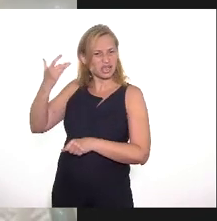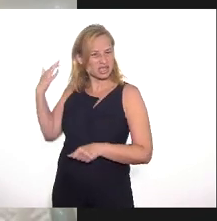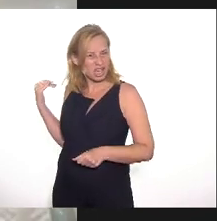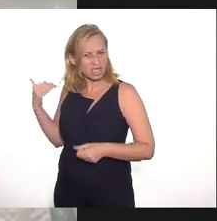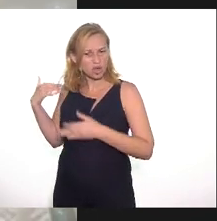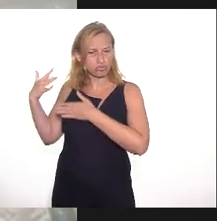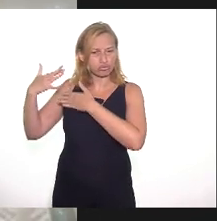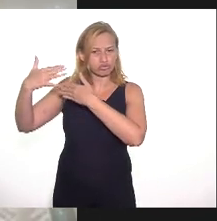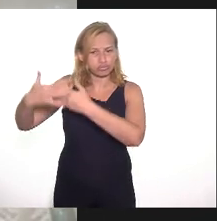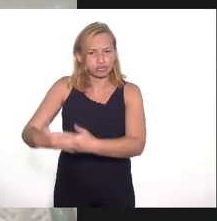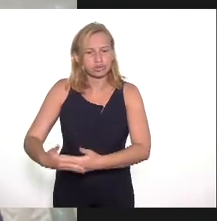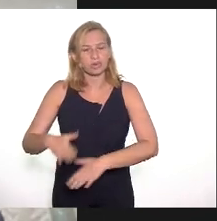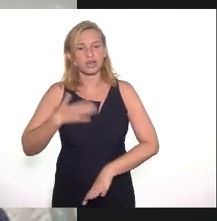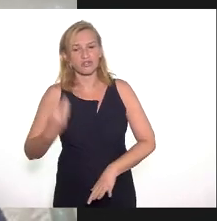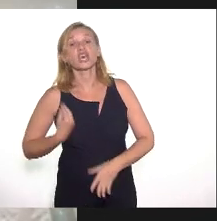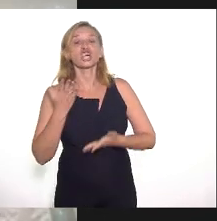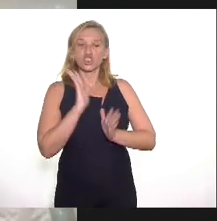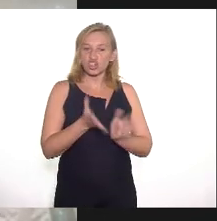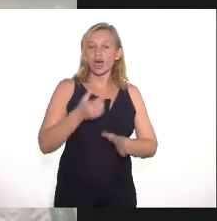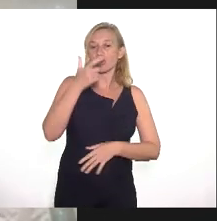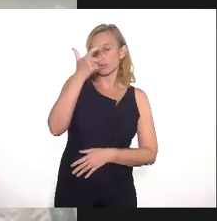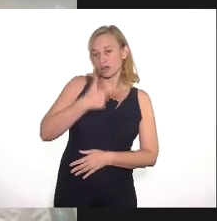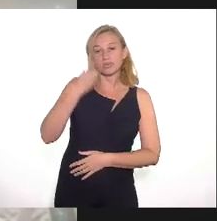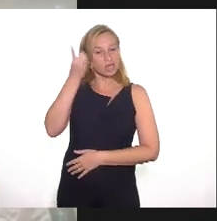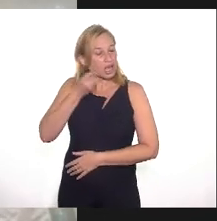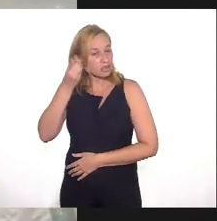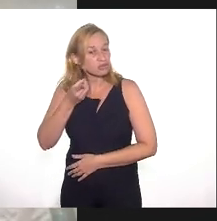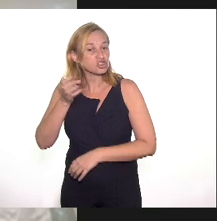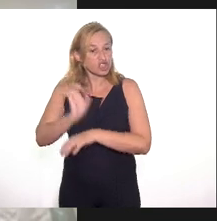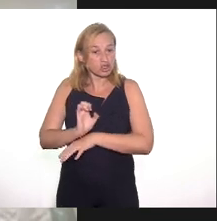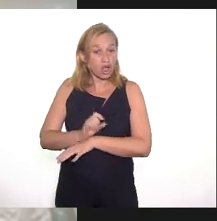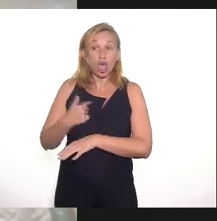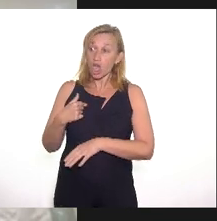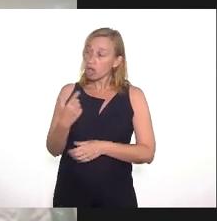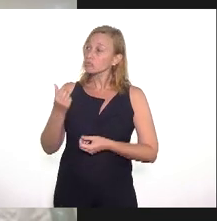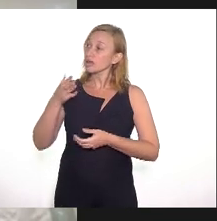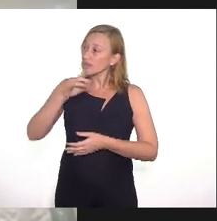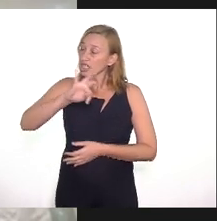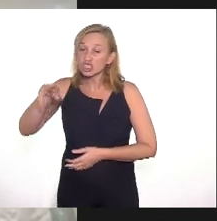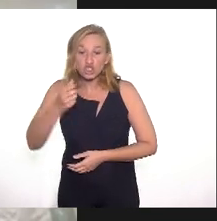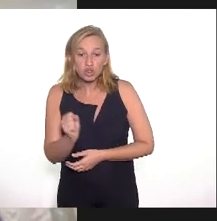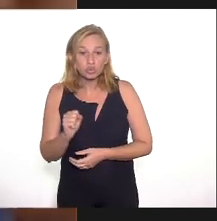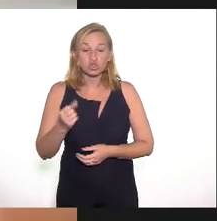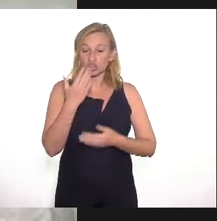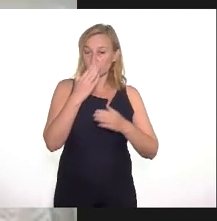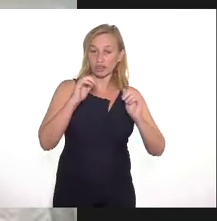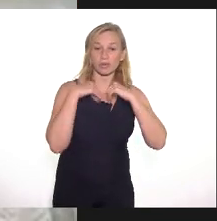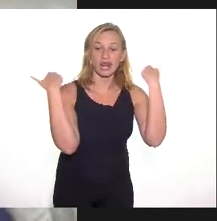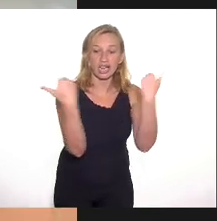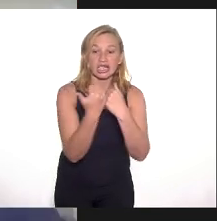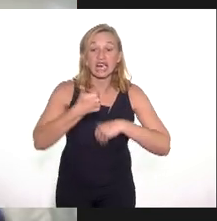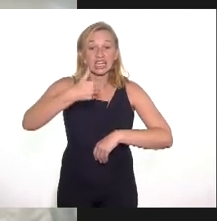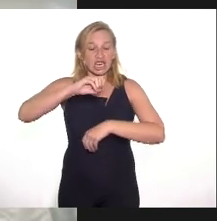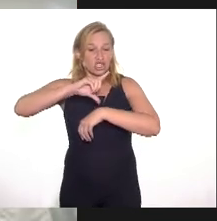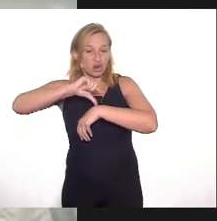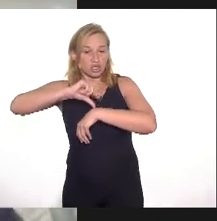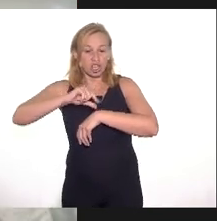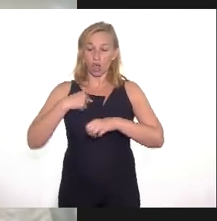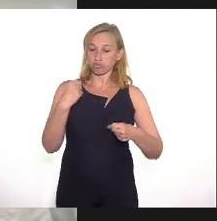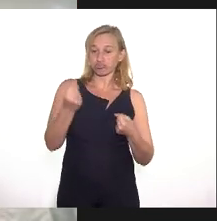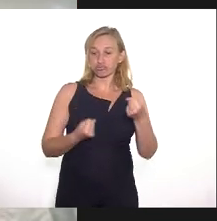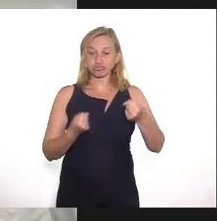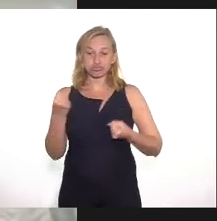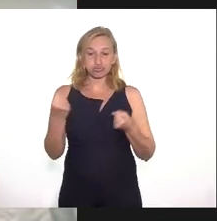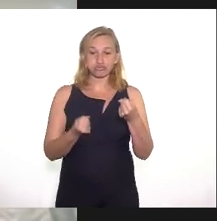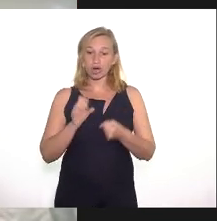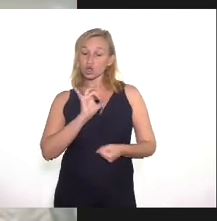longo da minha vida, mas já como deputado estadual, fui abordado na mesma Tijuca, em frente ao Maracanã, às 10 horas da noite, eu dirigindo meu carro